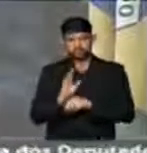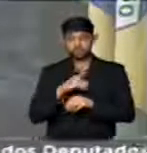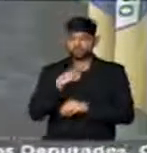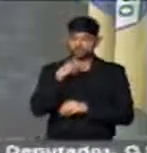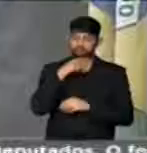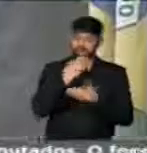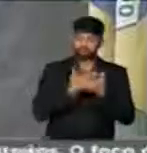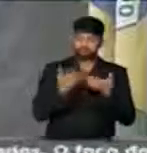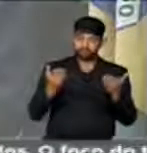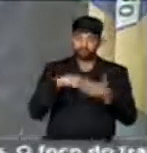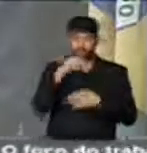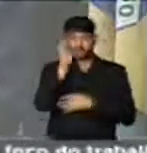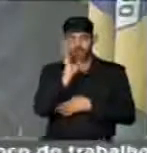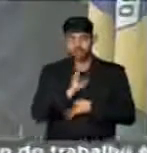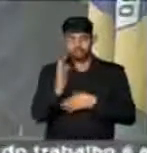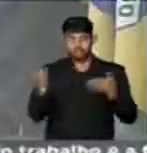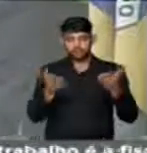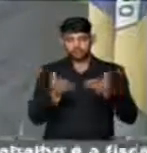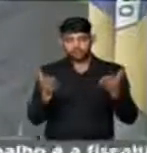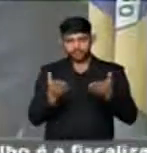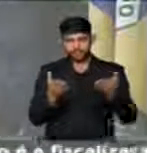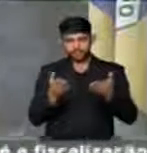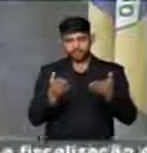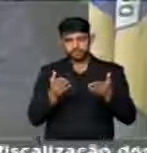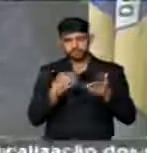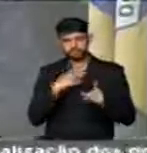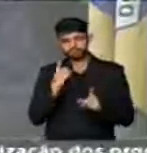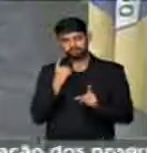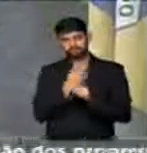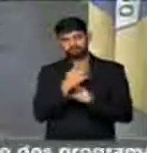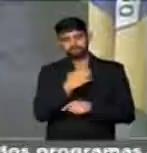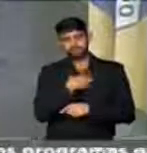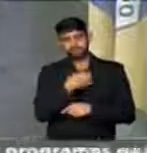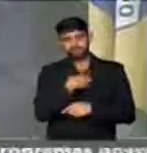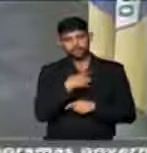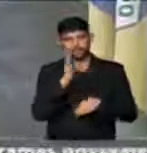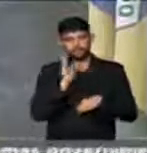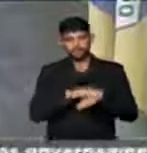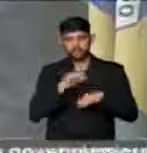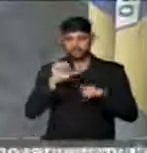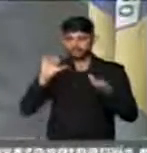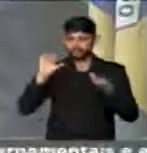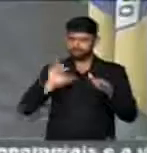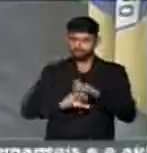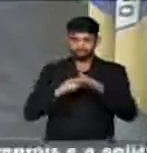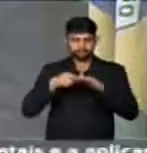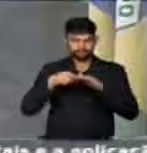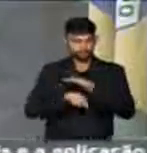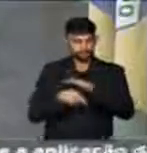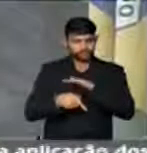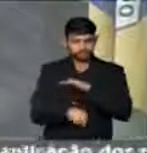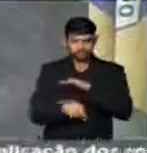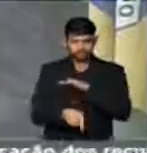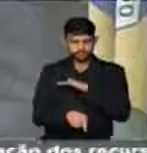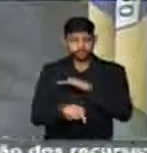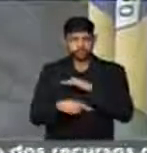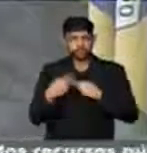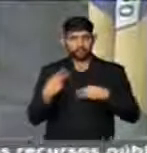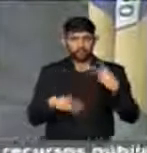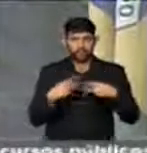alguma, o Brasil hoje encontra-se no mais baixo ponto da sua vida